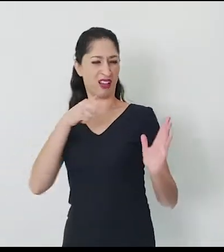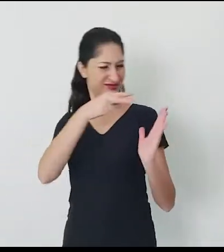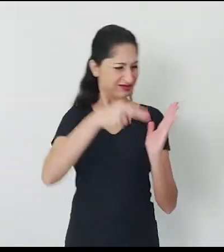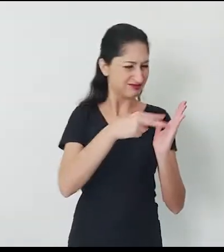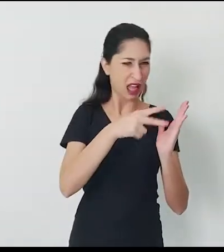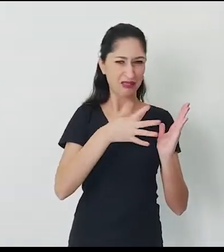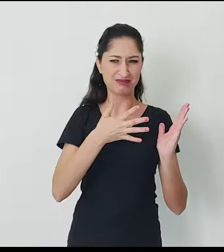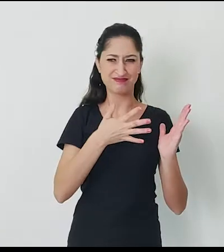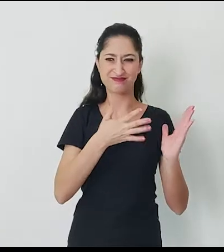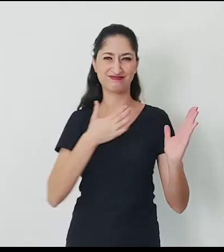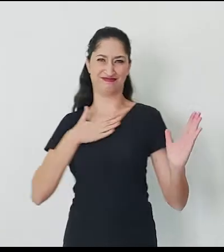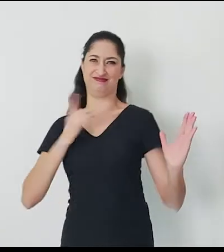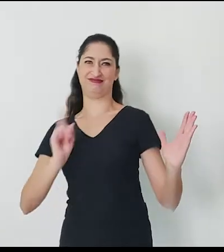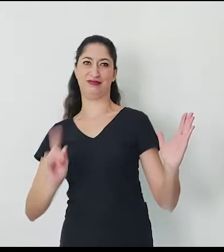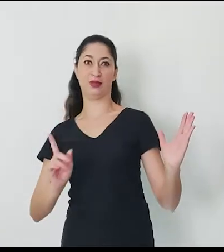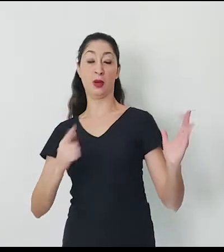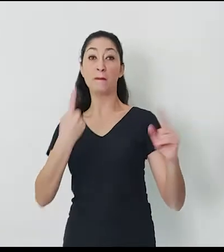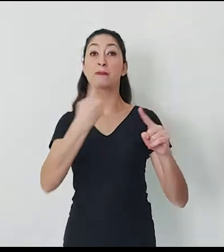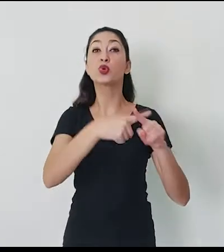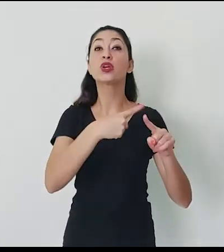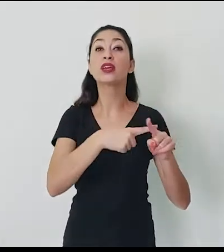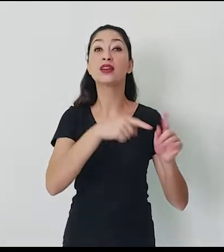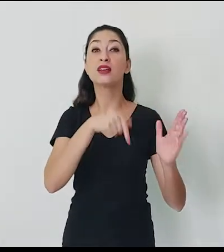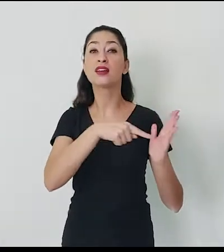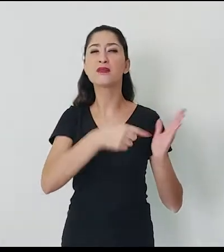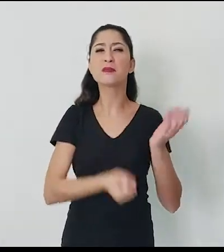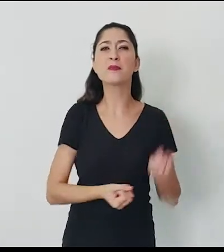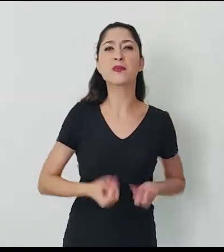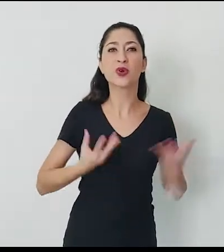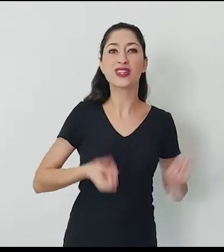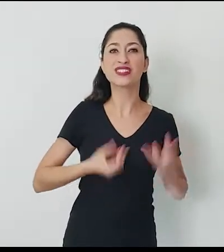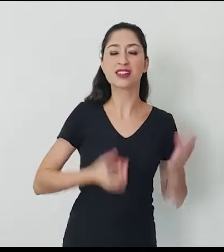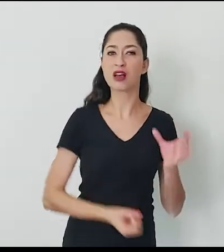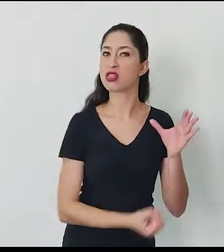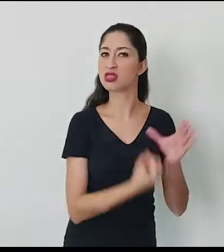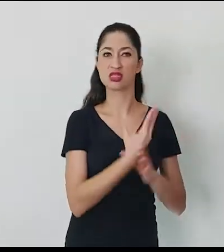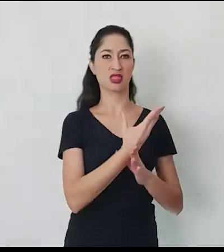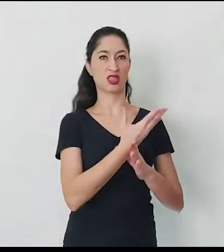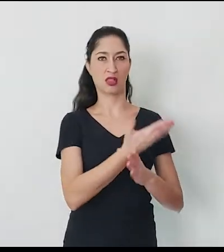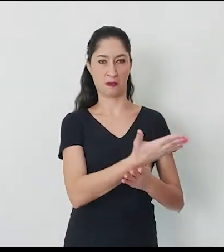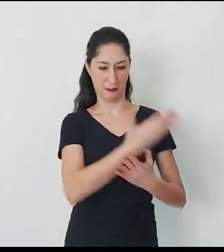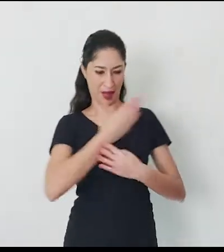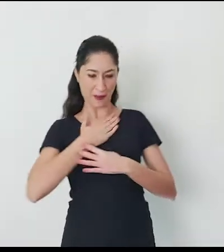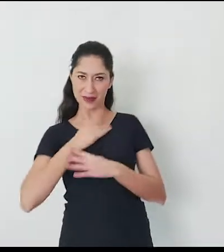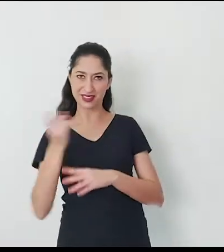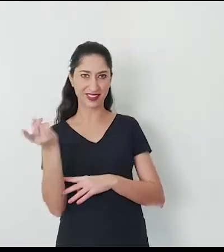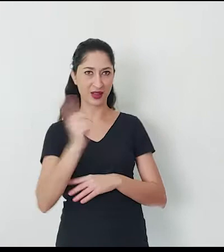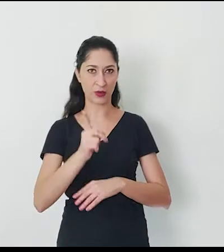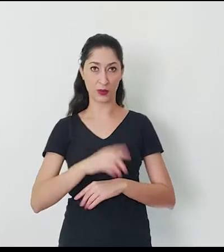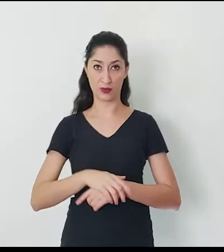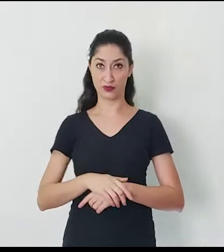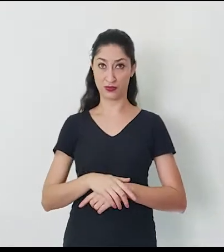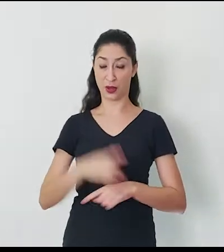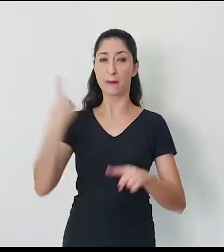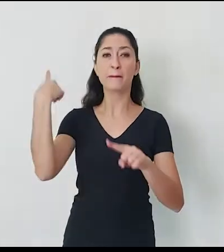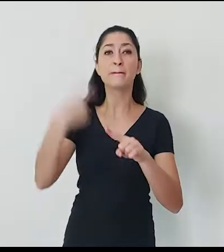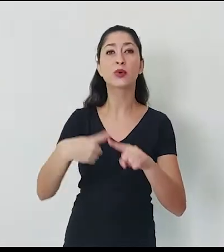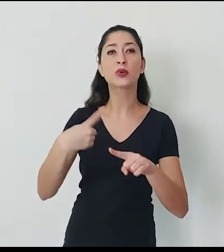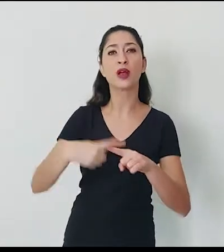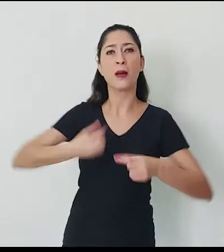E realmente porque esses poemas não são feitos para nós. E eles botam que a poesia chegou aqui no Brasil por meio